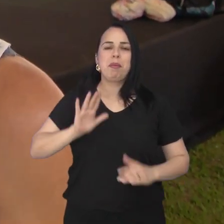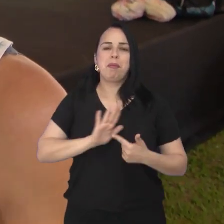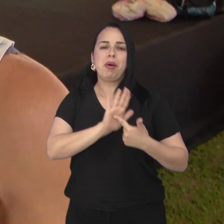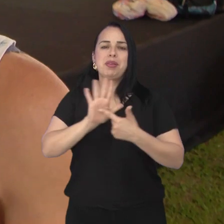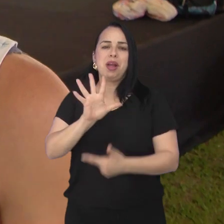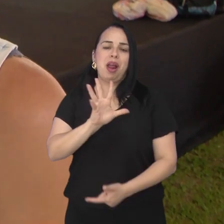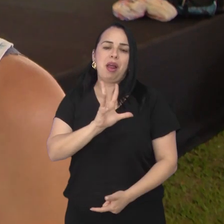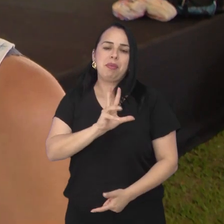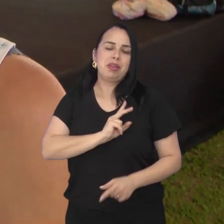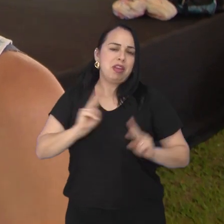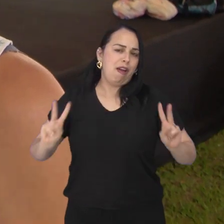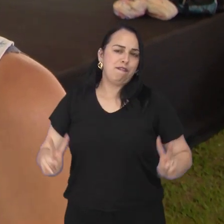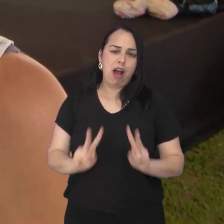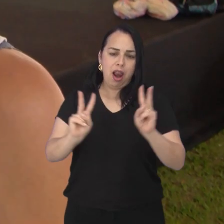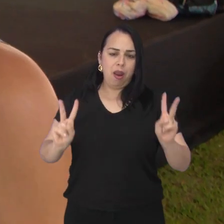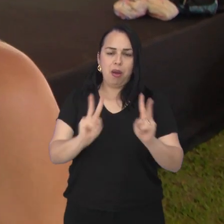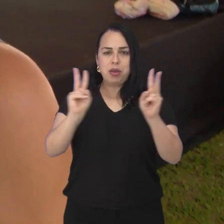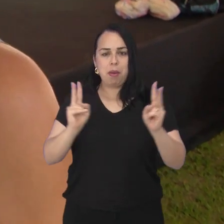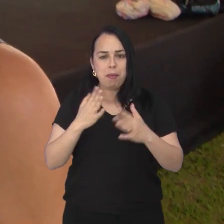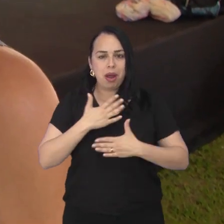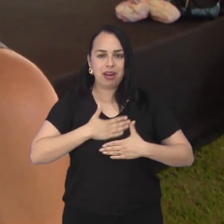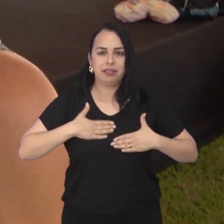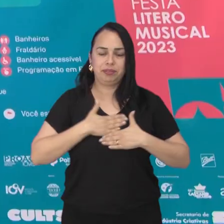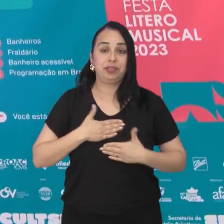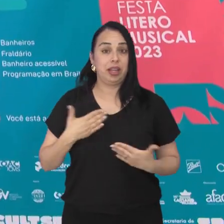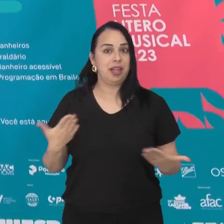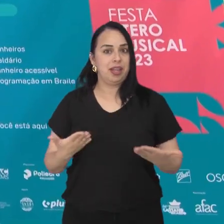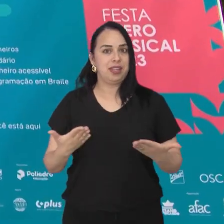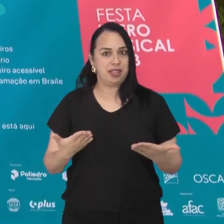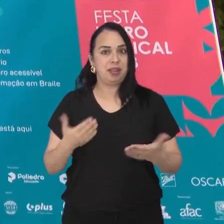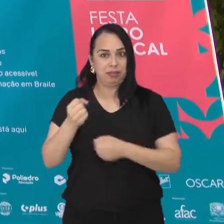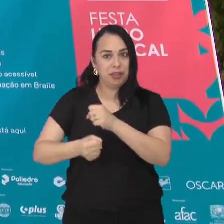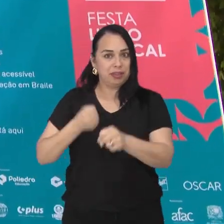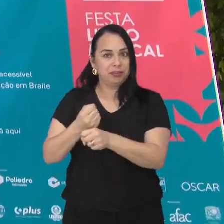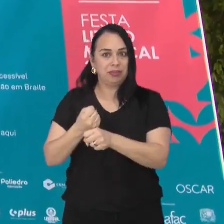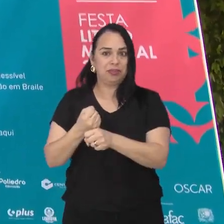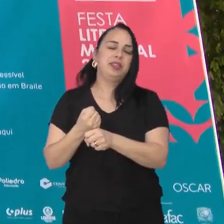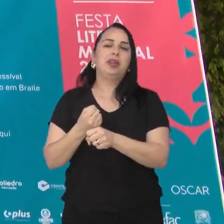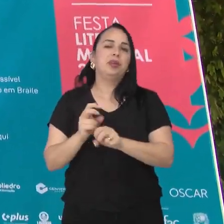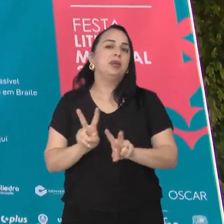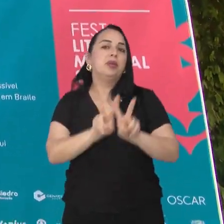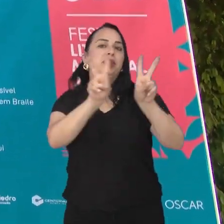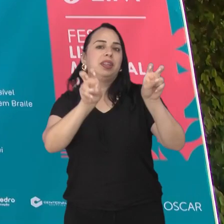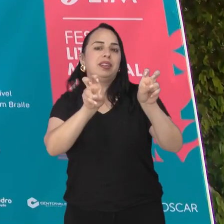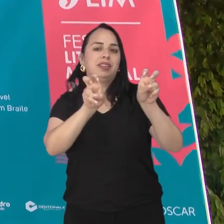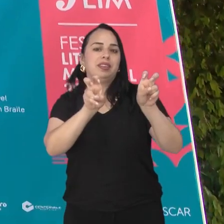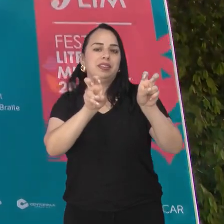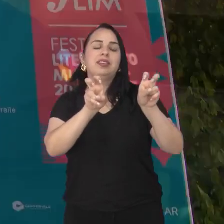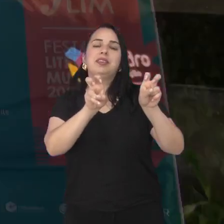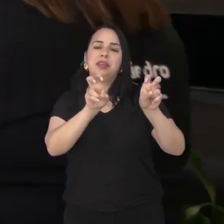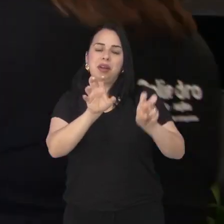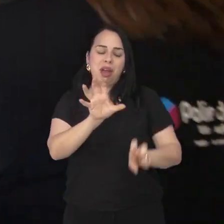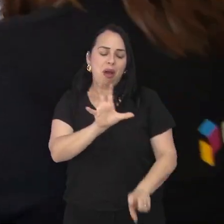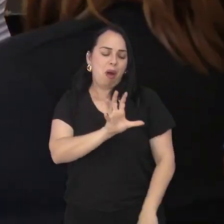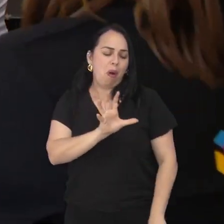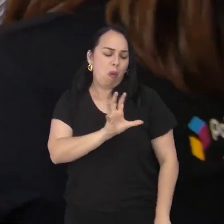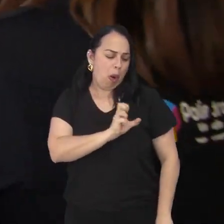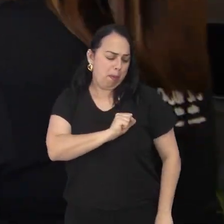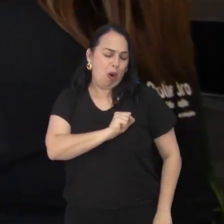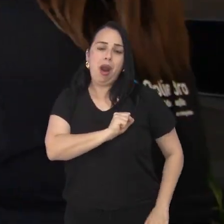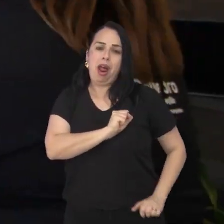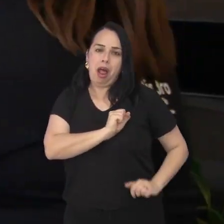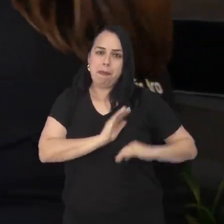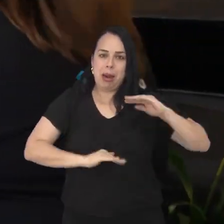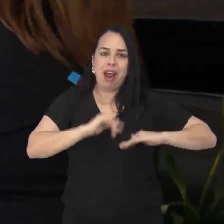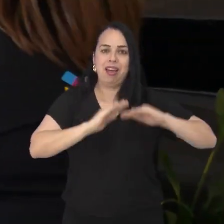aqui e é de um valor enorme, né? E de um prazer imenso. Esse ano, o tema da festa litero-musical foi, além disso, o amor